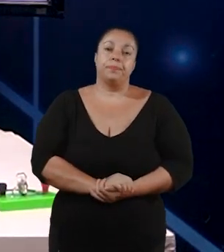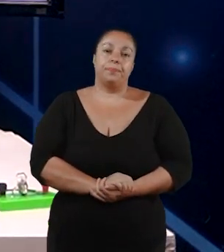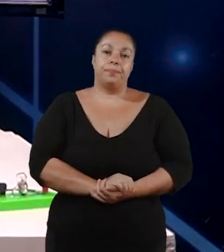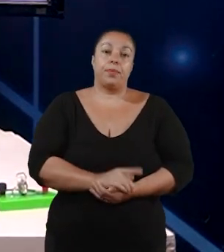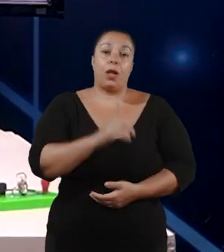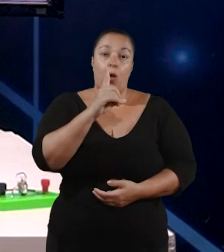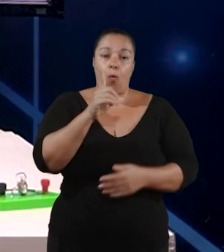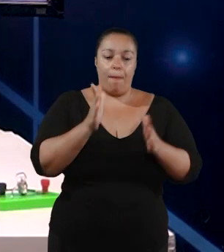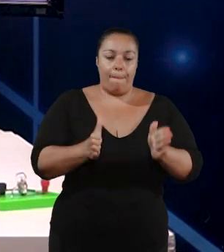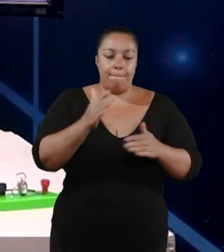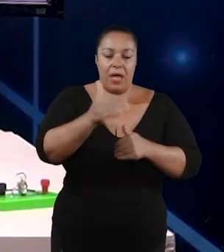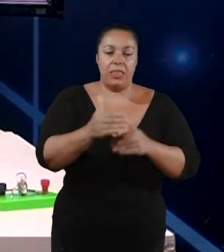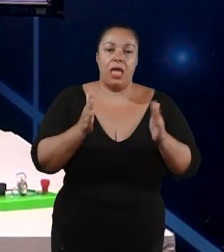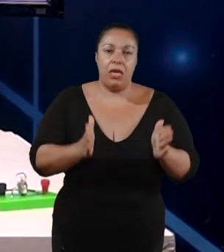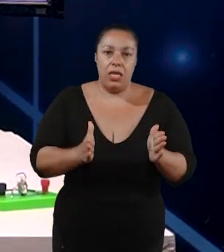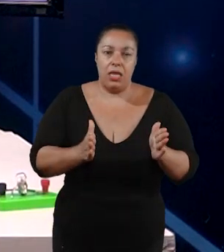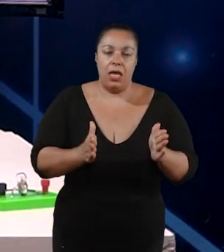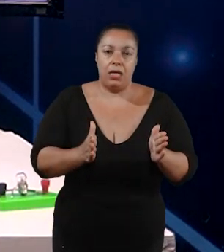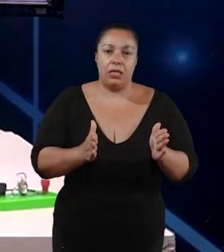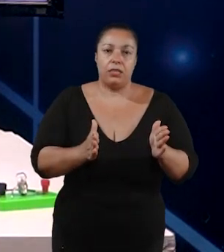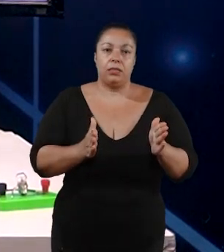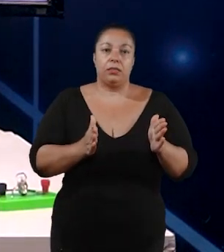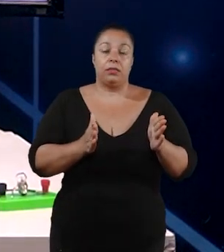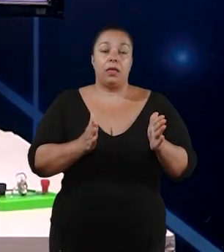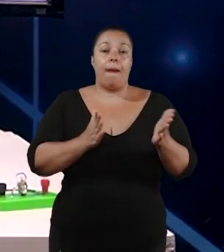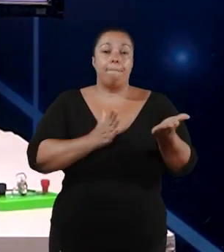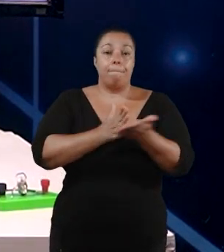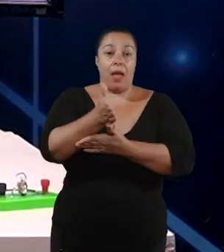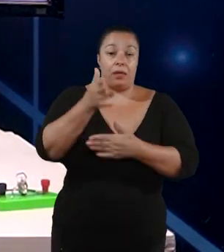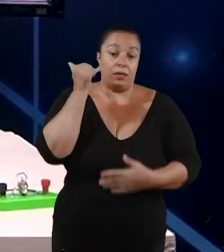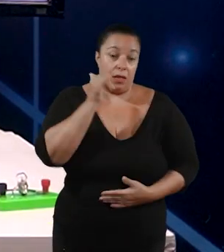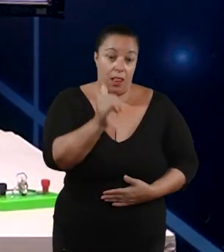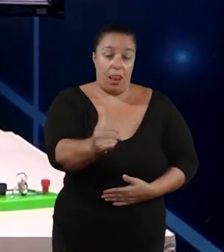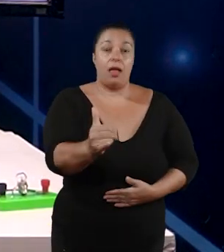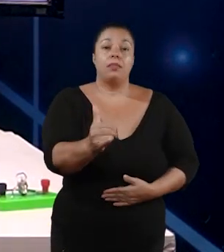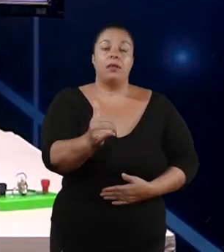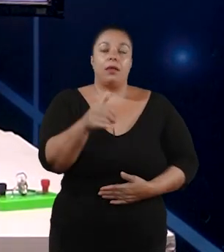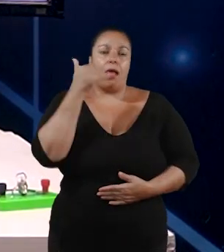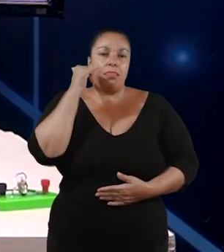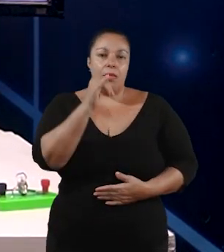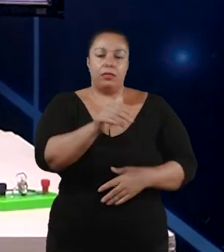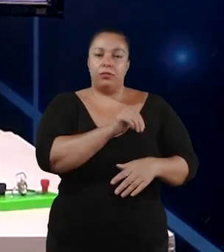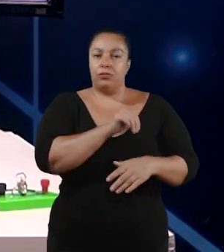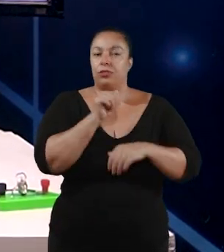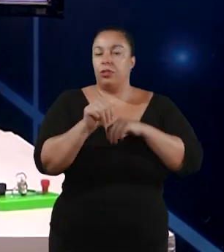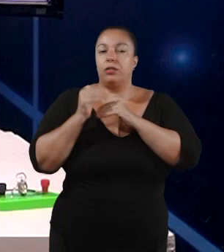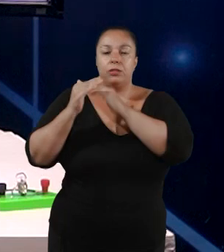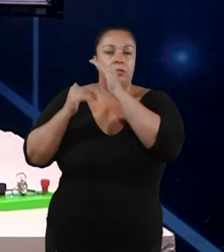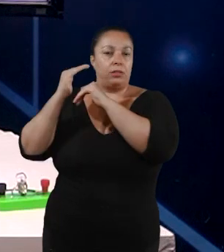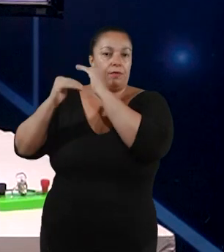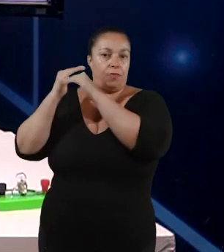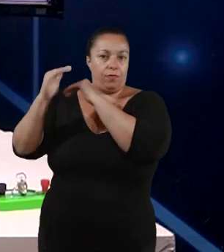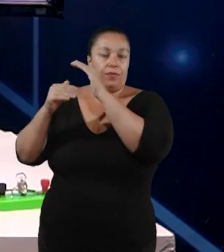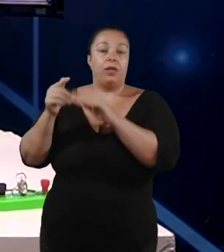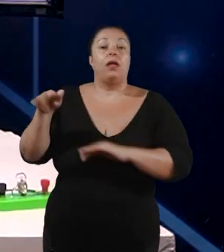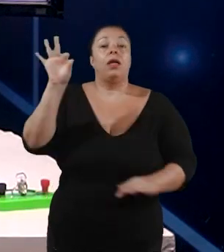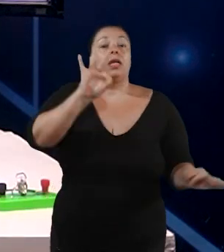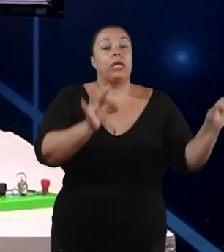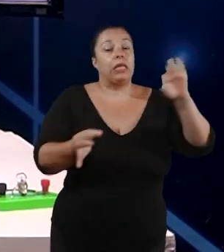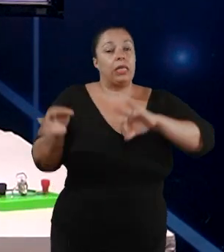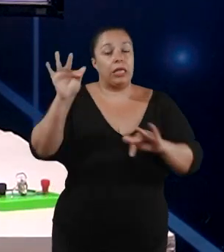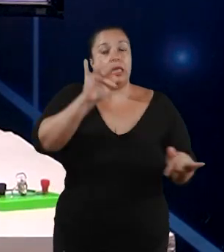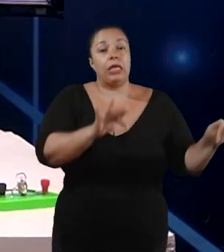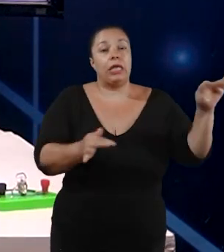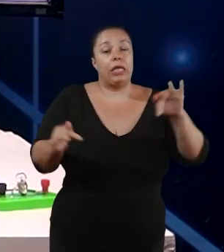Uma bateria é um aparelho dispositivo que transforma em corrente elétrica a energia desenvolvida numa reação química. Então, dentro